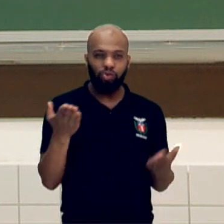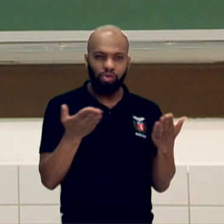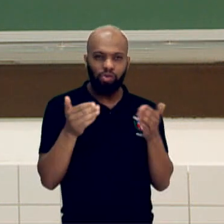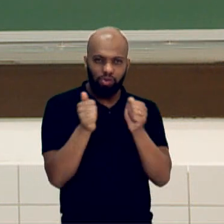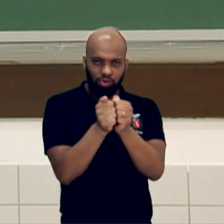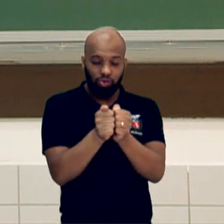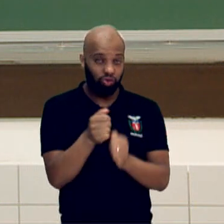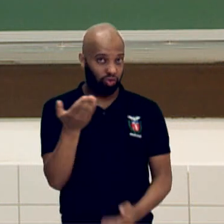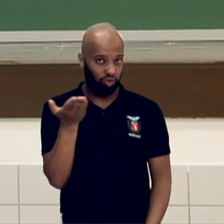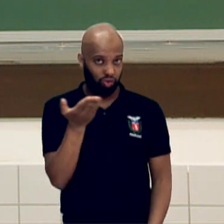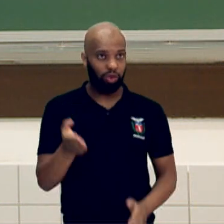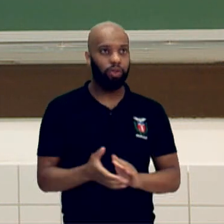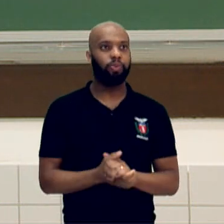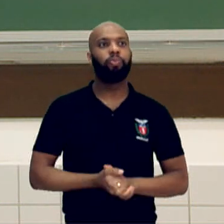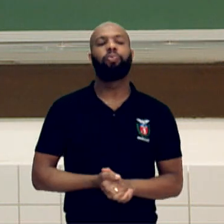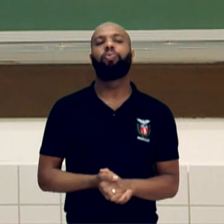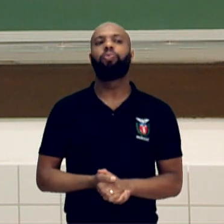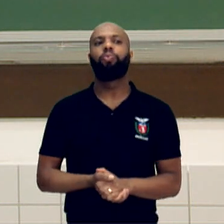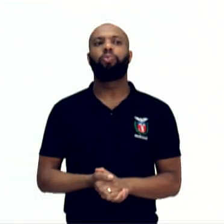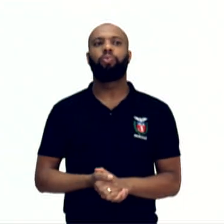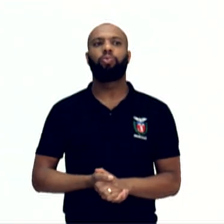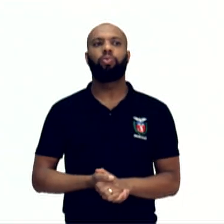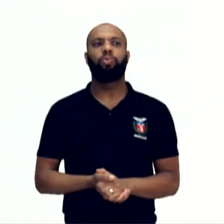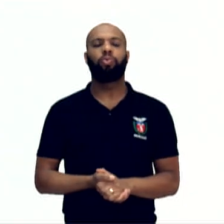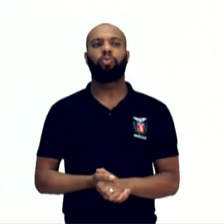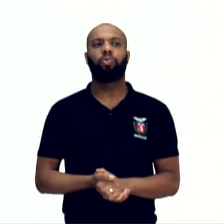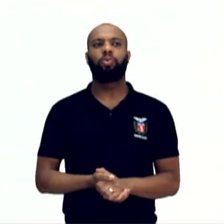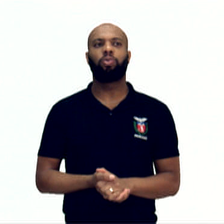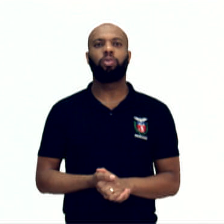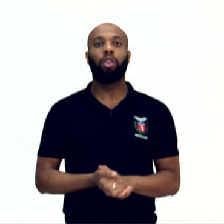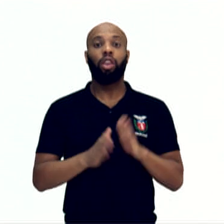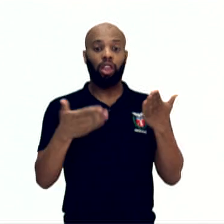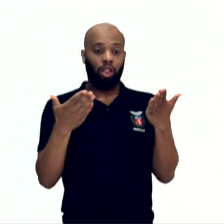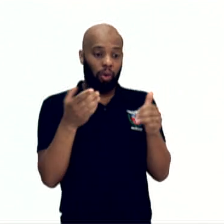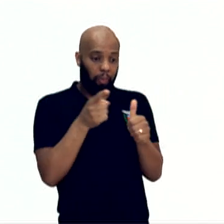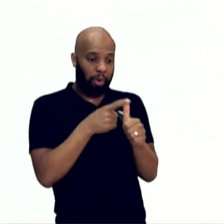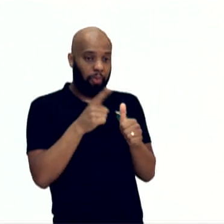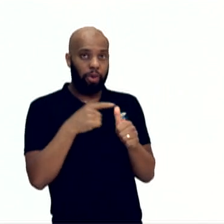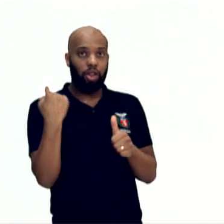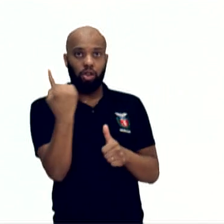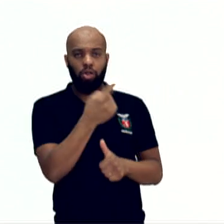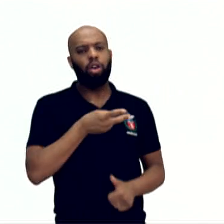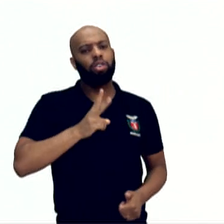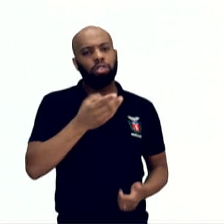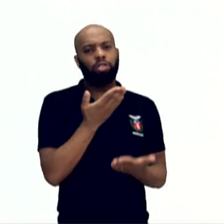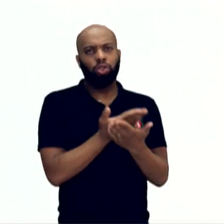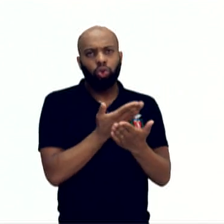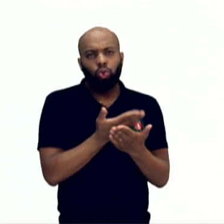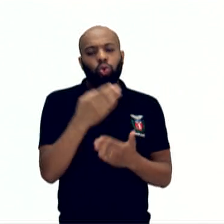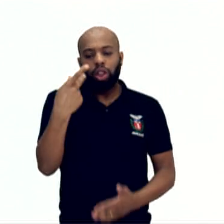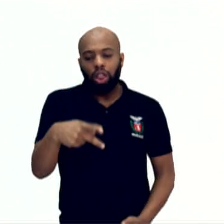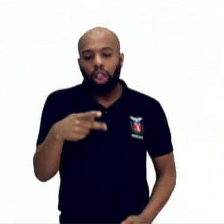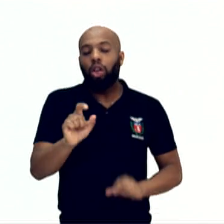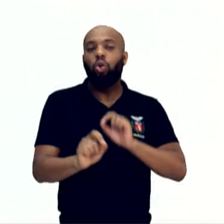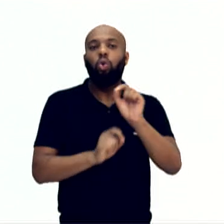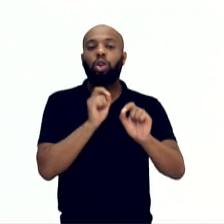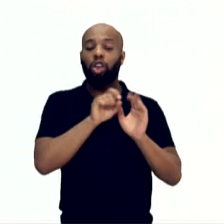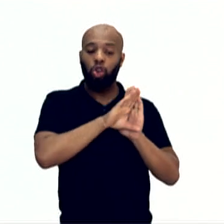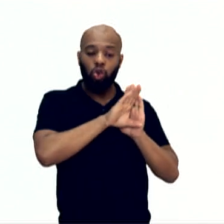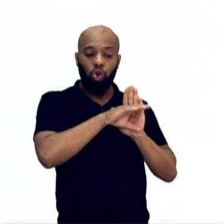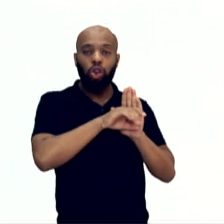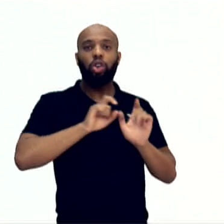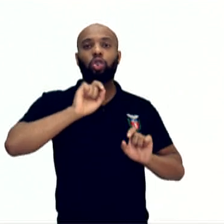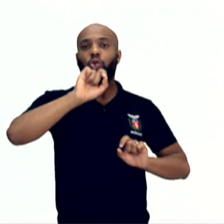aqui? O que se entende por um artículo de opinião? Primeiramente, como nós temos visto nas aulas anteriores, uma definição